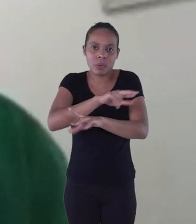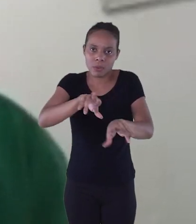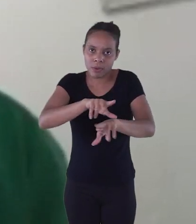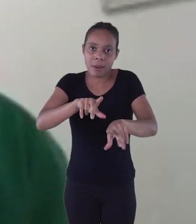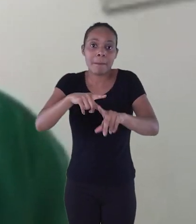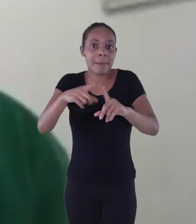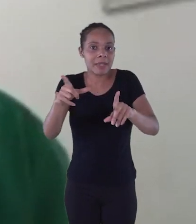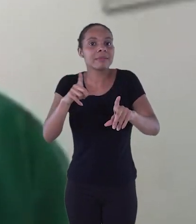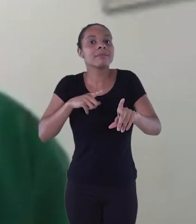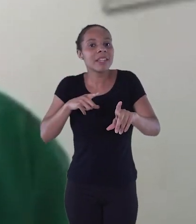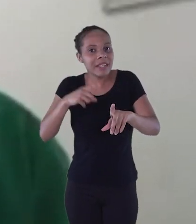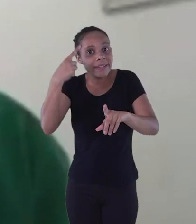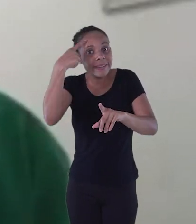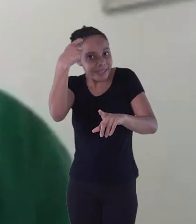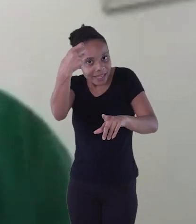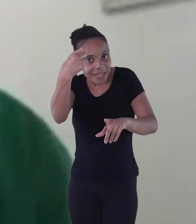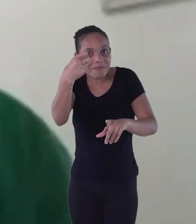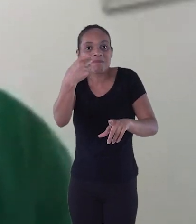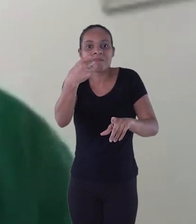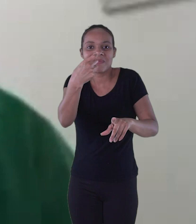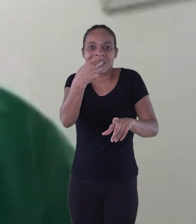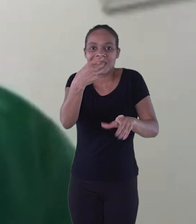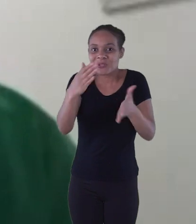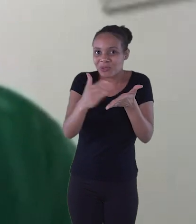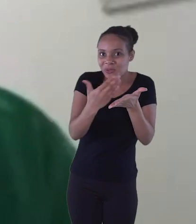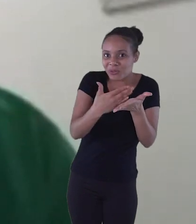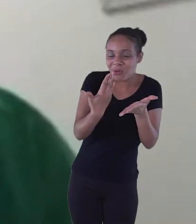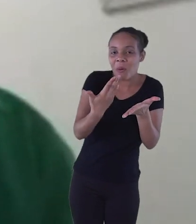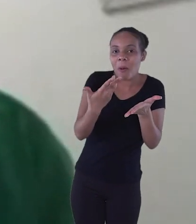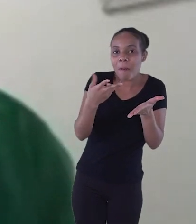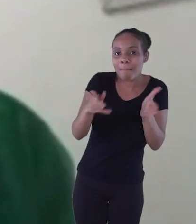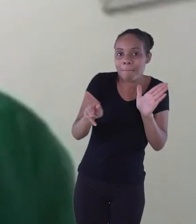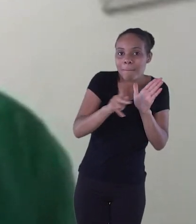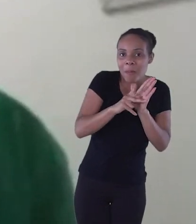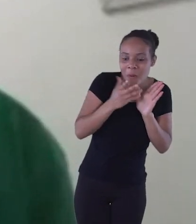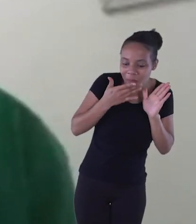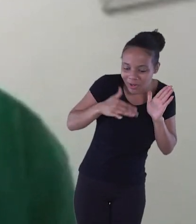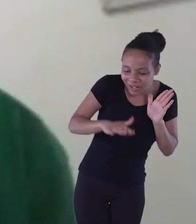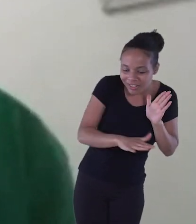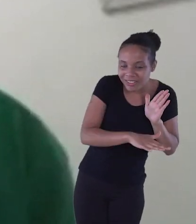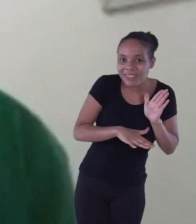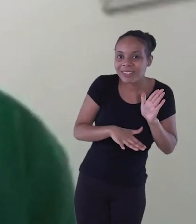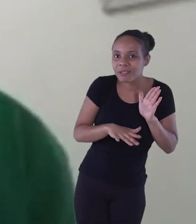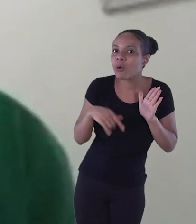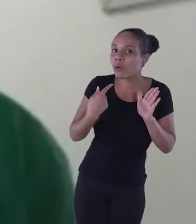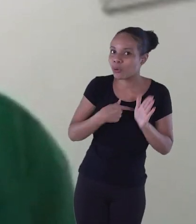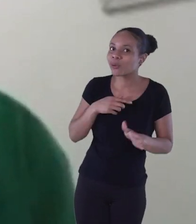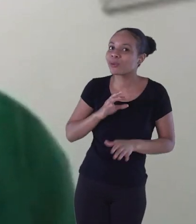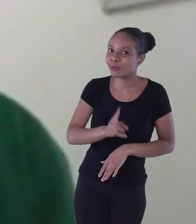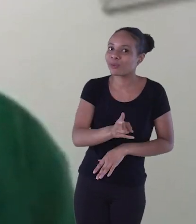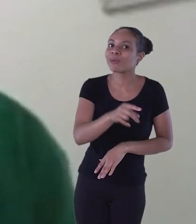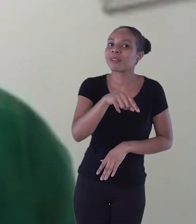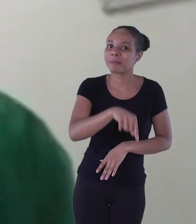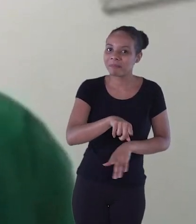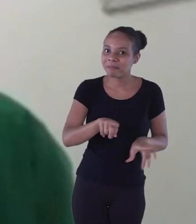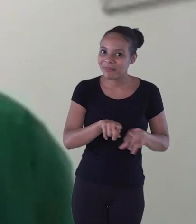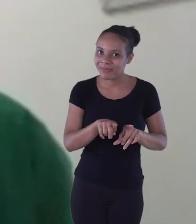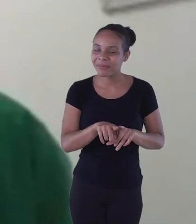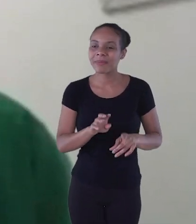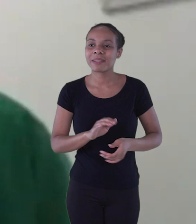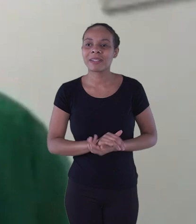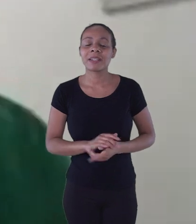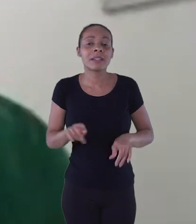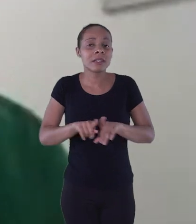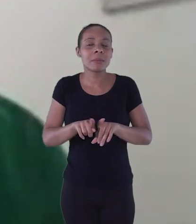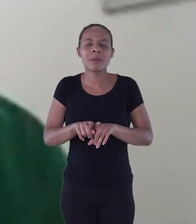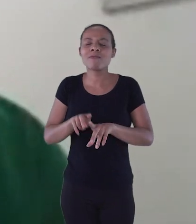infantis, certamente isso vai ser continuidade, né? E a gente tem ainda uma legião ainda de personagens